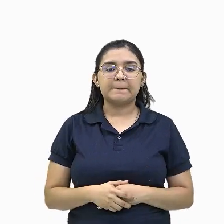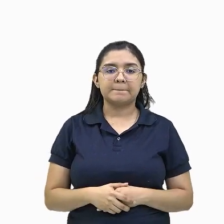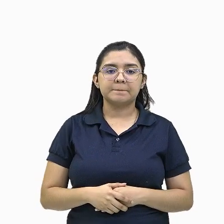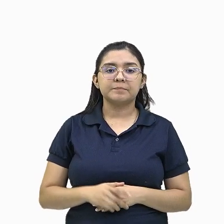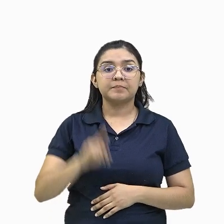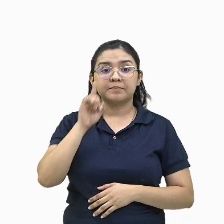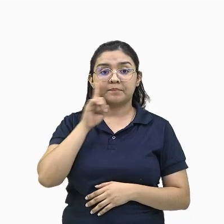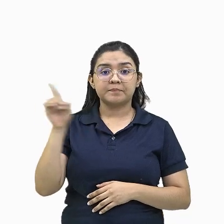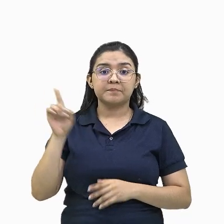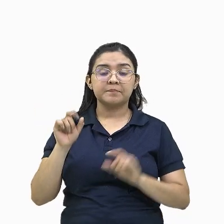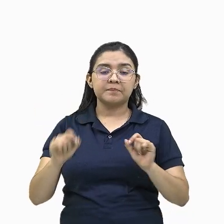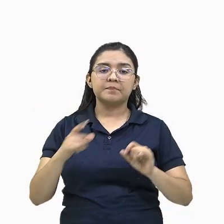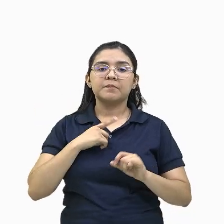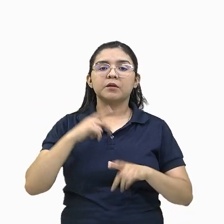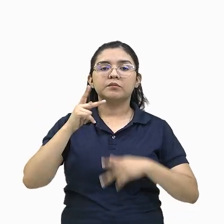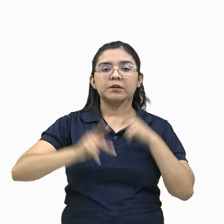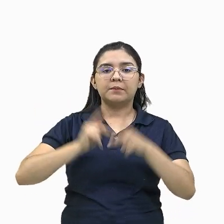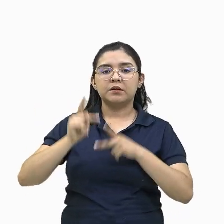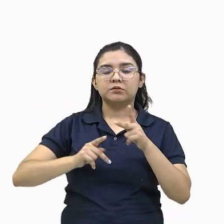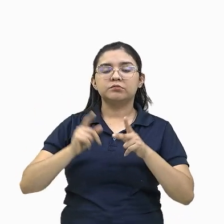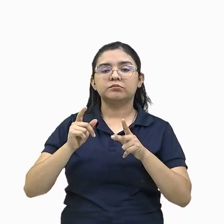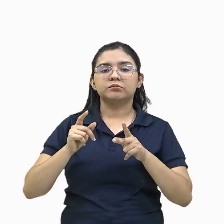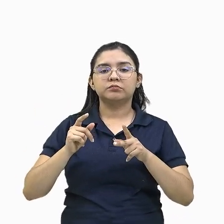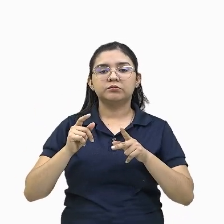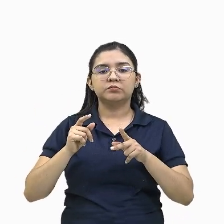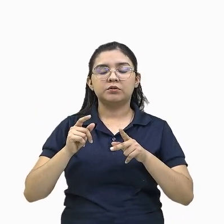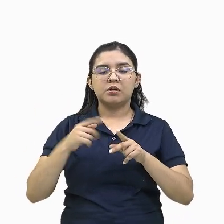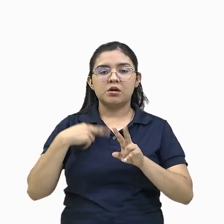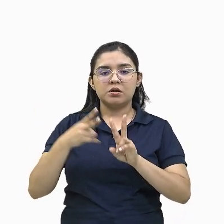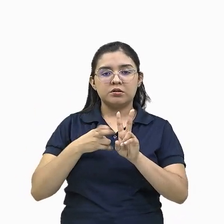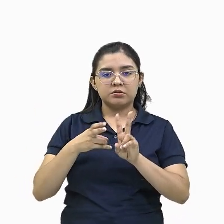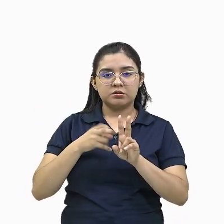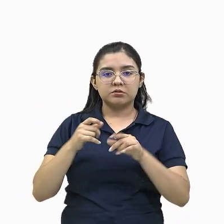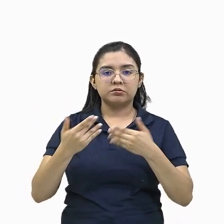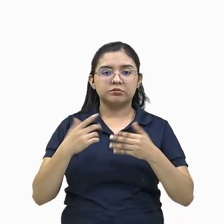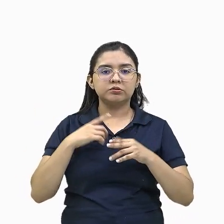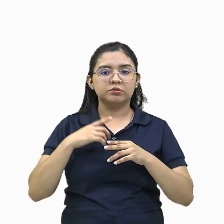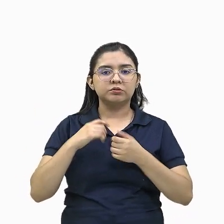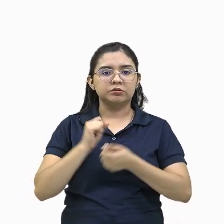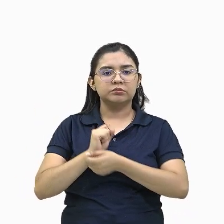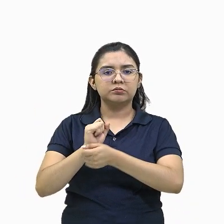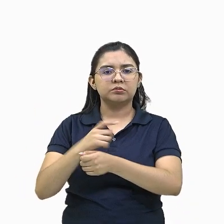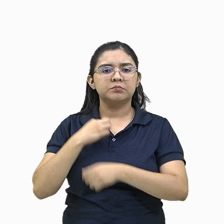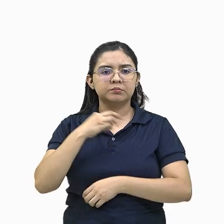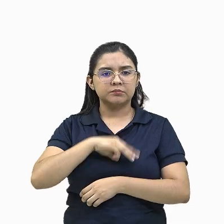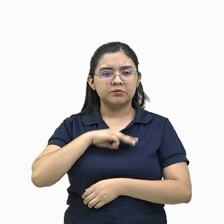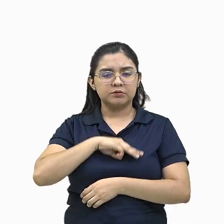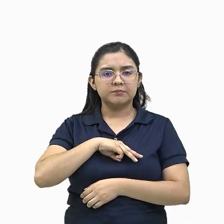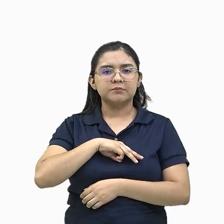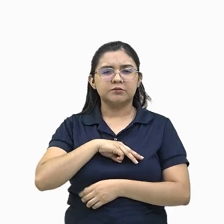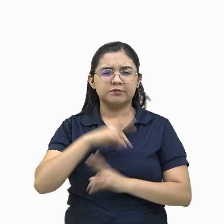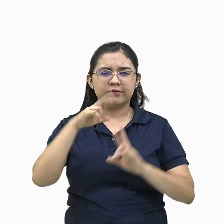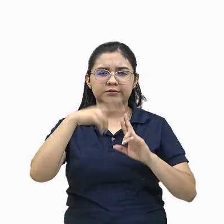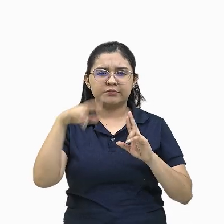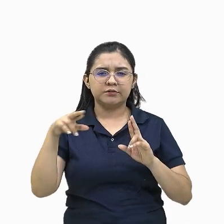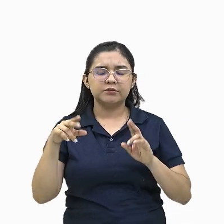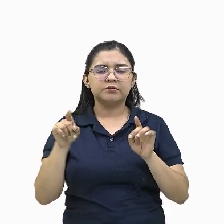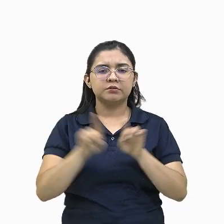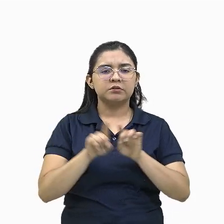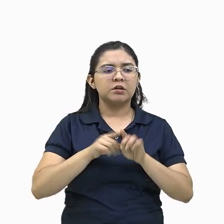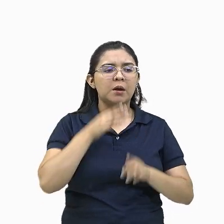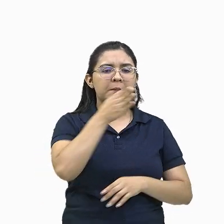diz assim, ó, mão de obra indígena escravizada por meio de missões, onde aquelas missões religiosas iam para